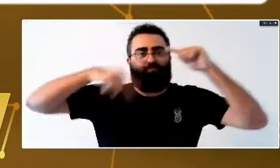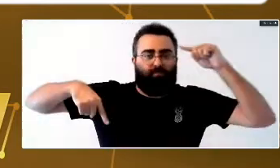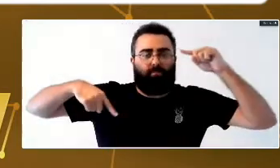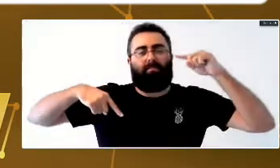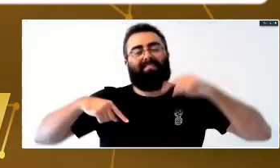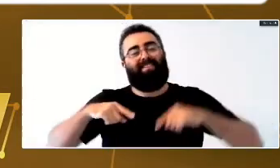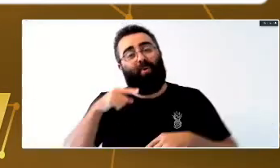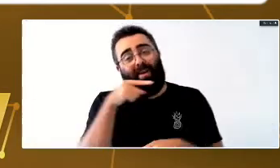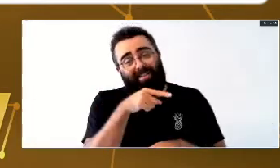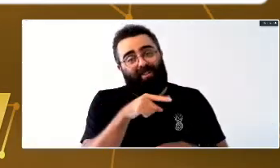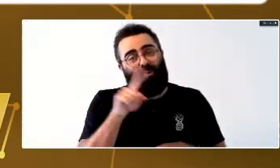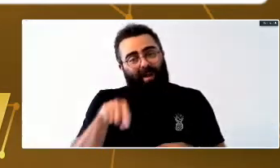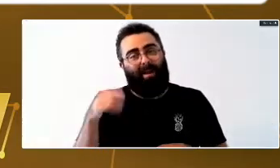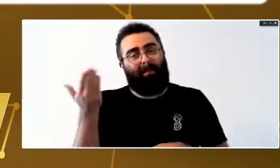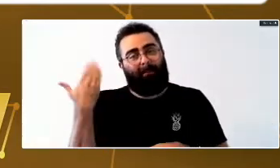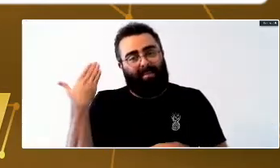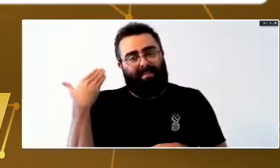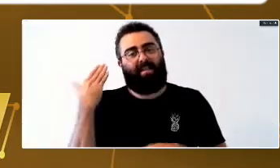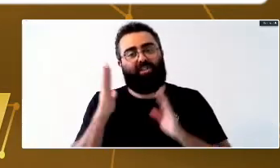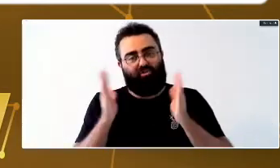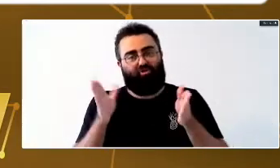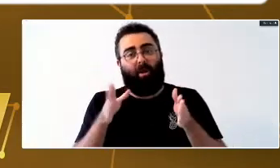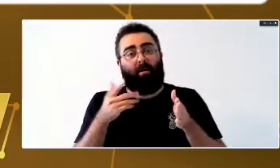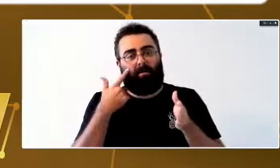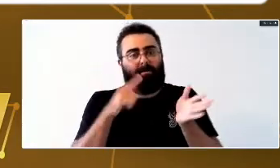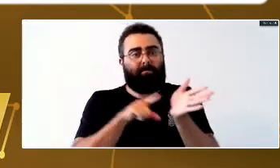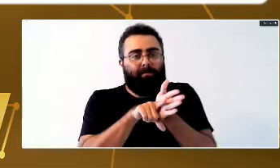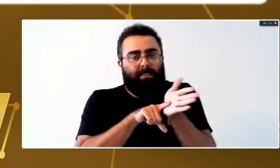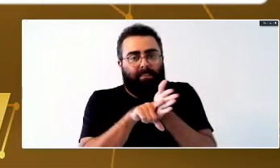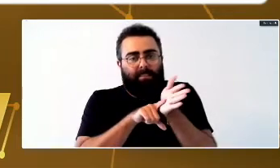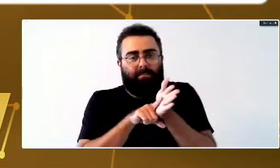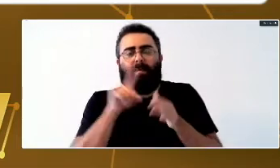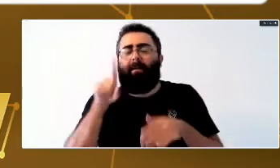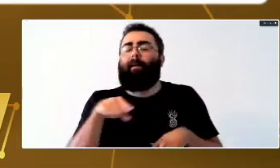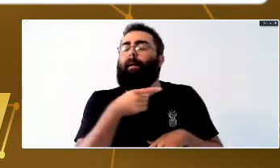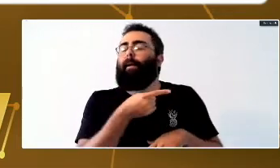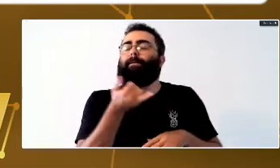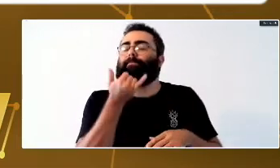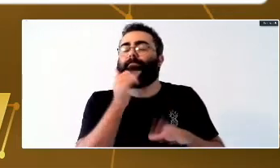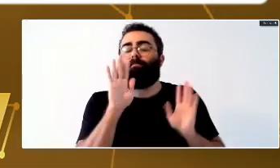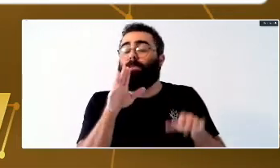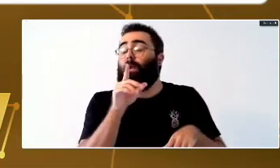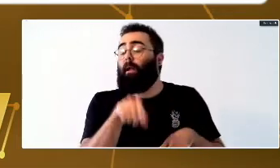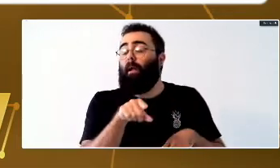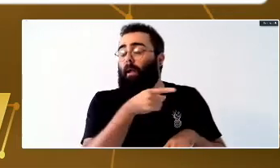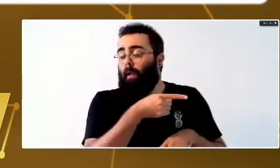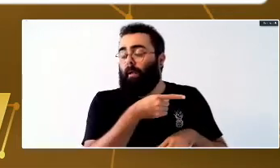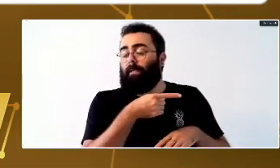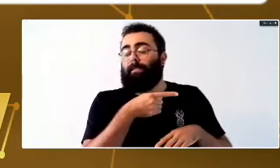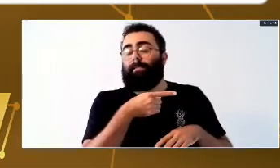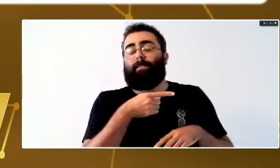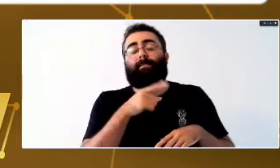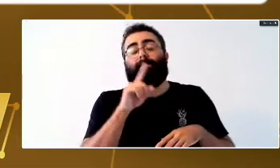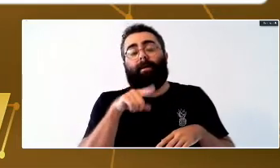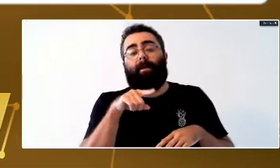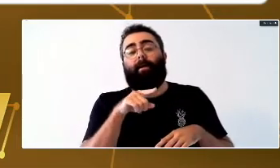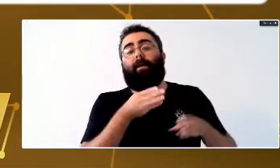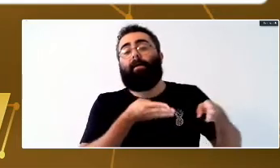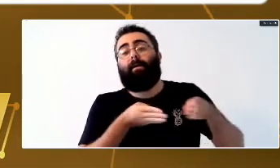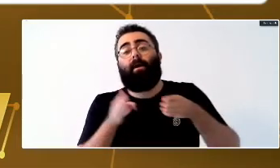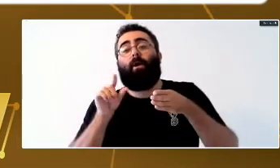fizemos, então, na parte de de barragens e corredores de